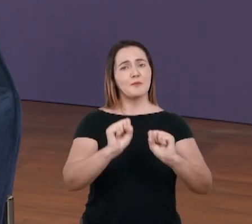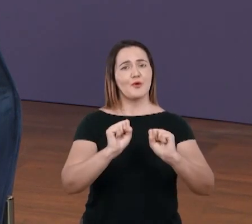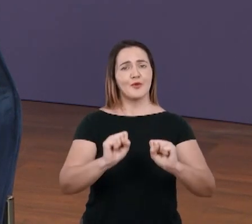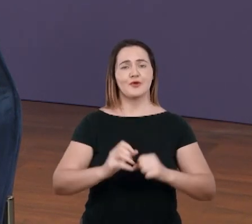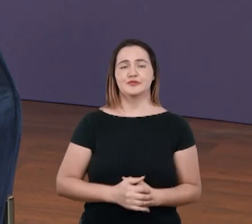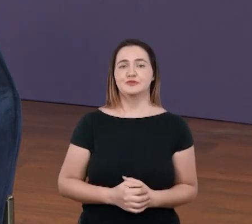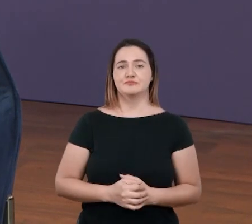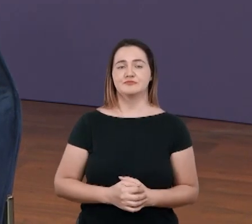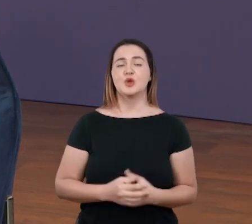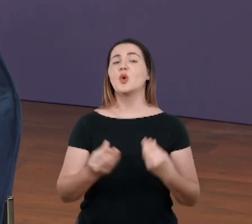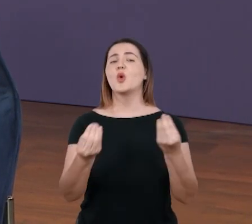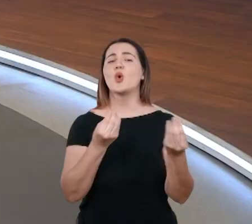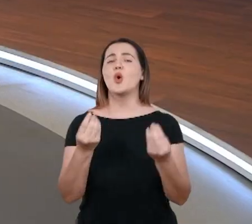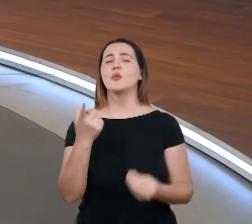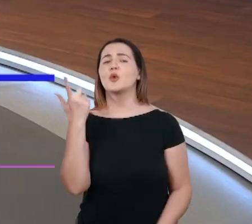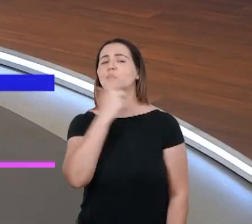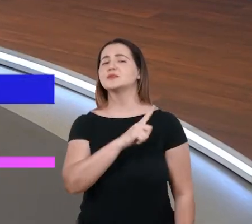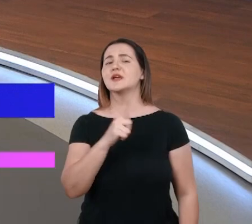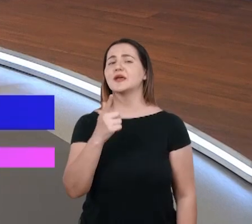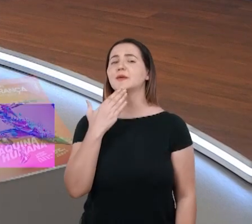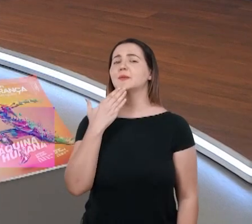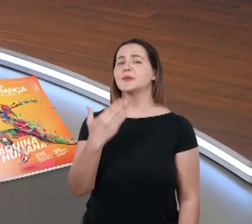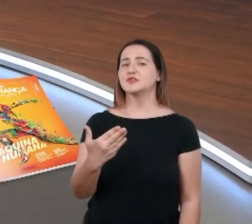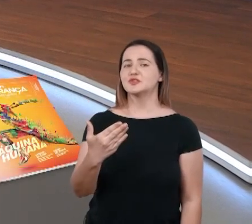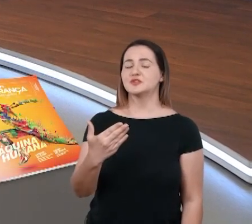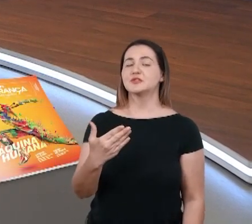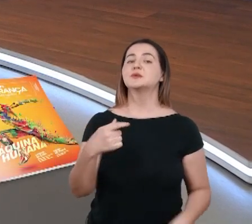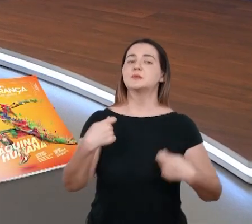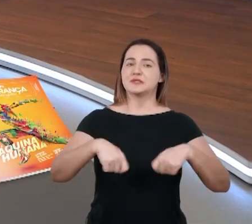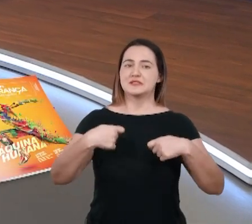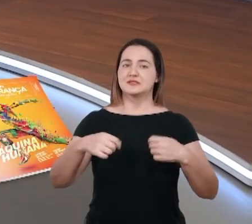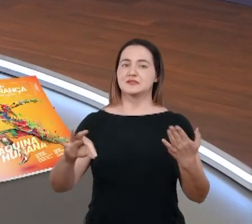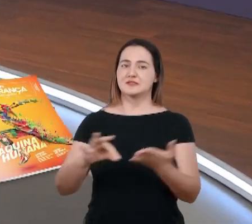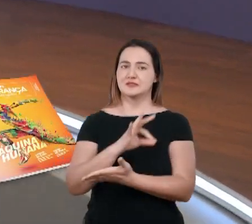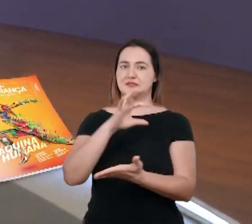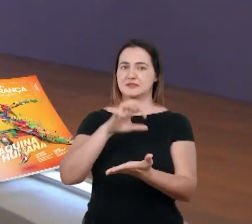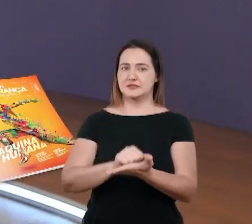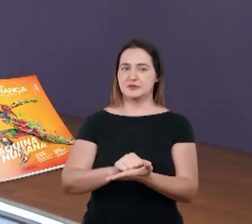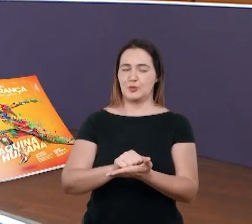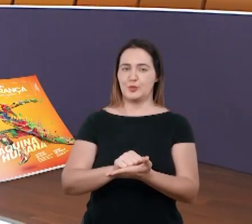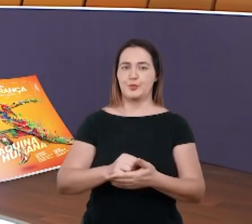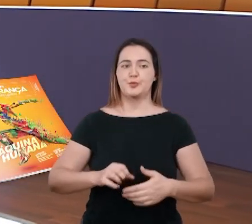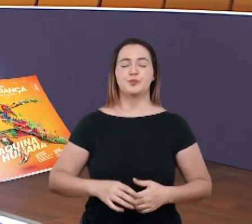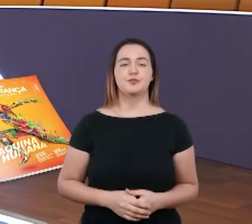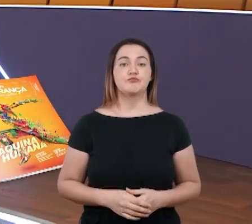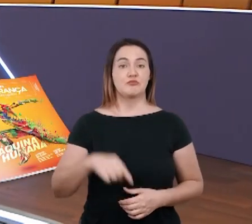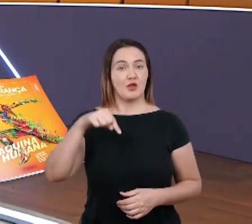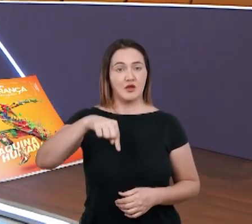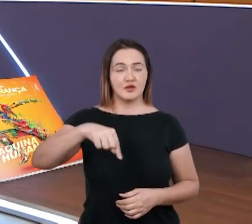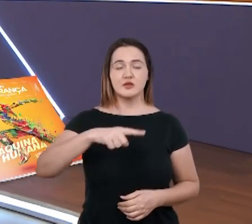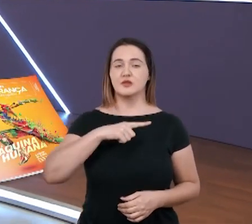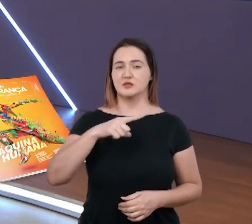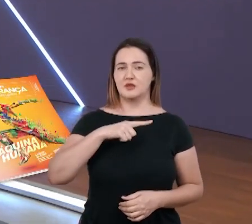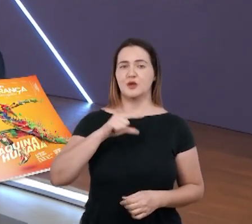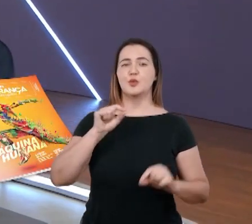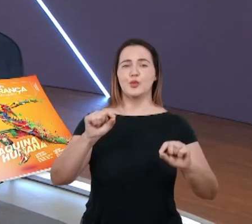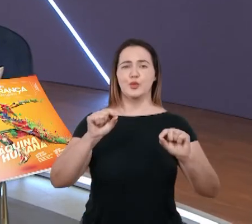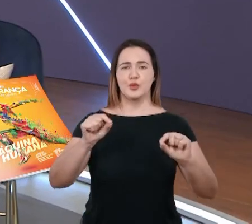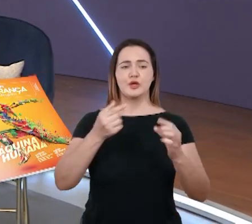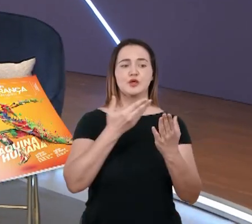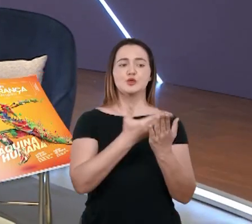sua disposição. Para que você tenha esse conteúdo, você tem que ser parte da nossa escola bíblica. A Escola Bíblica da Novo